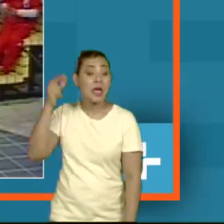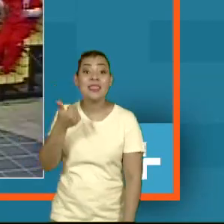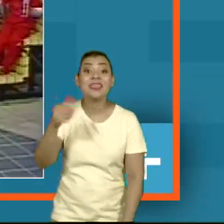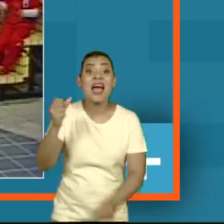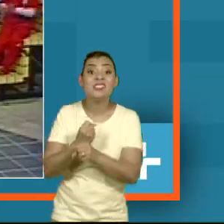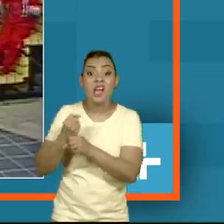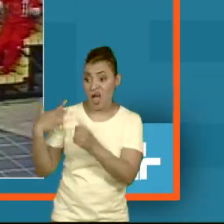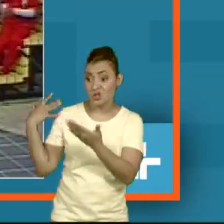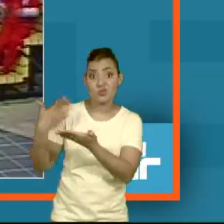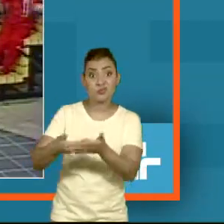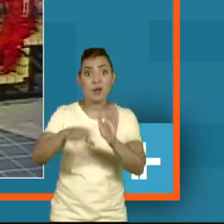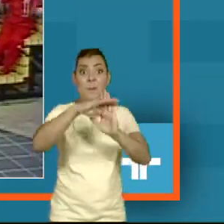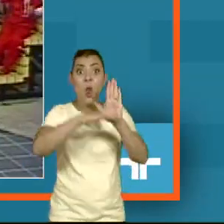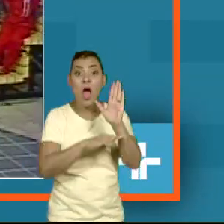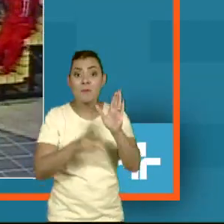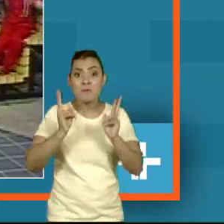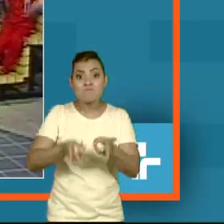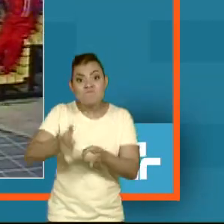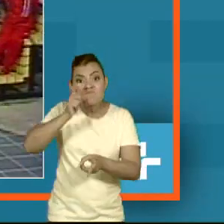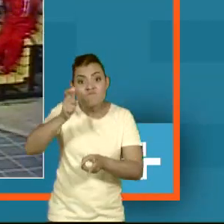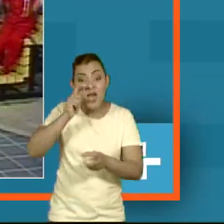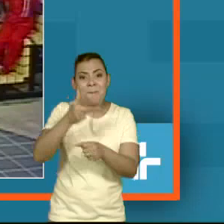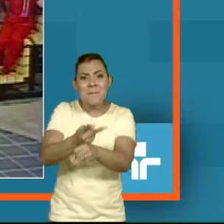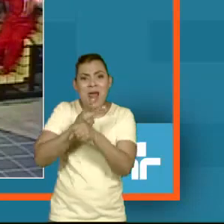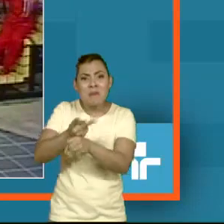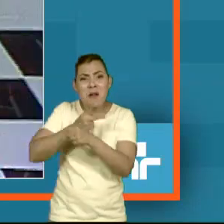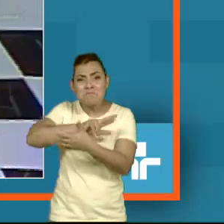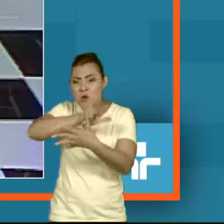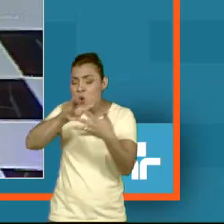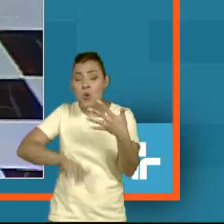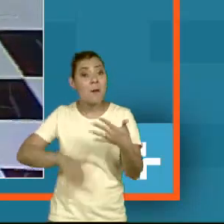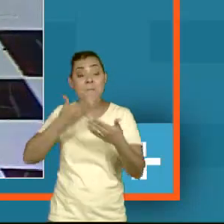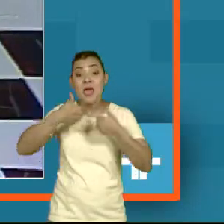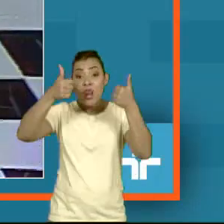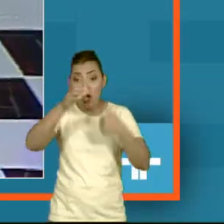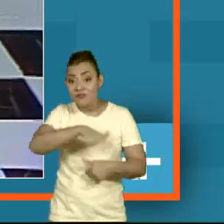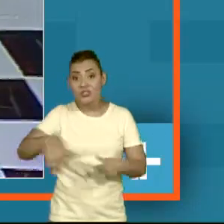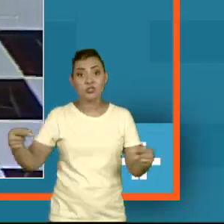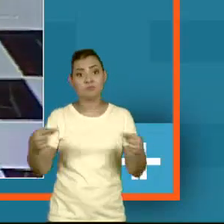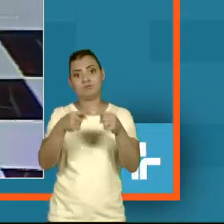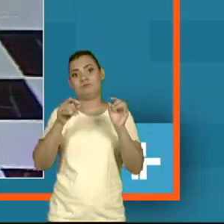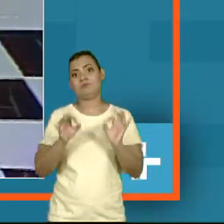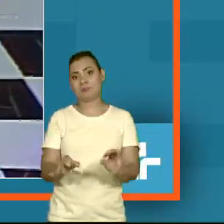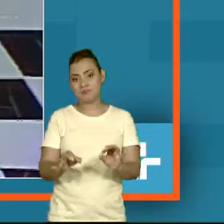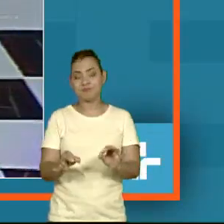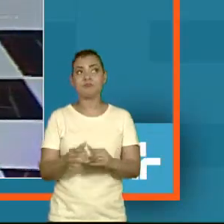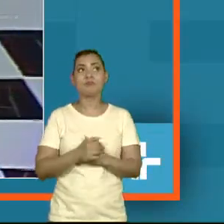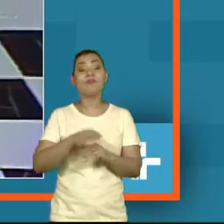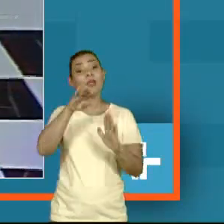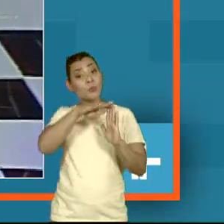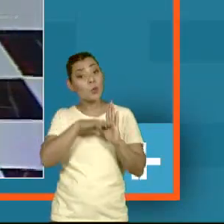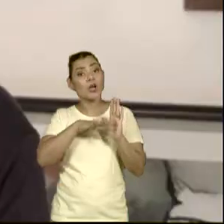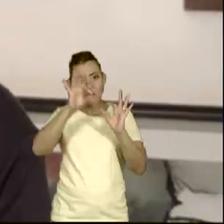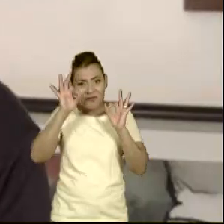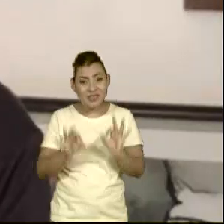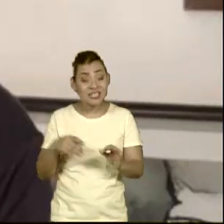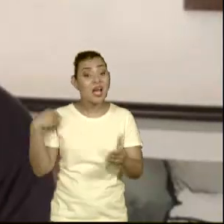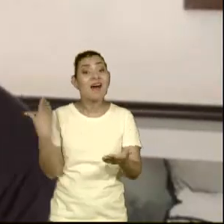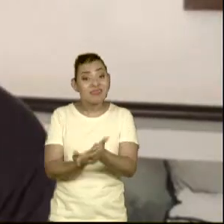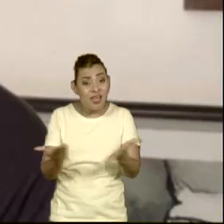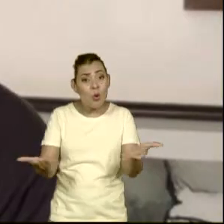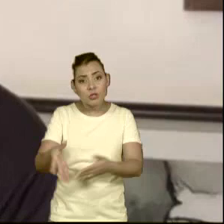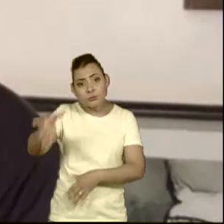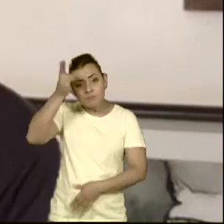10 anos no ar. Desses 10 anos, ele ganhou vários prêmios com o melhor programa infantil, ele era um programa que eu diria, até